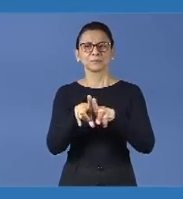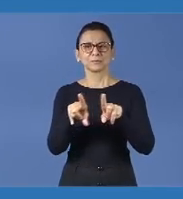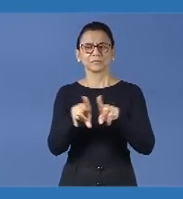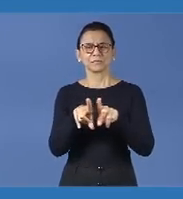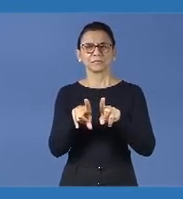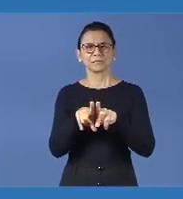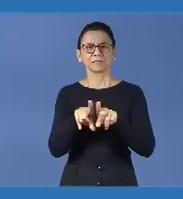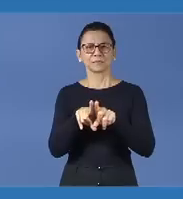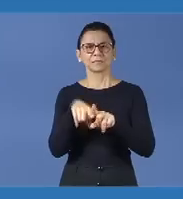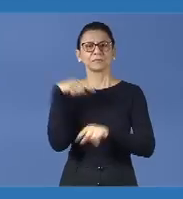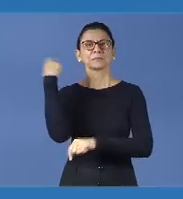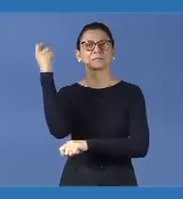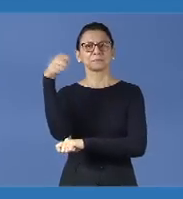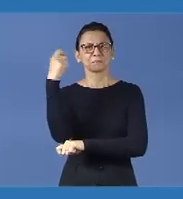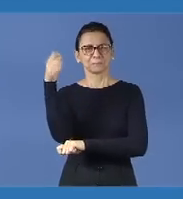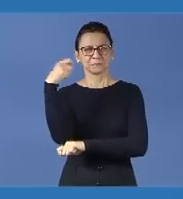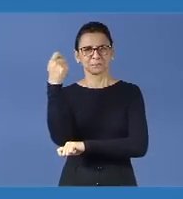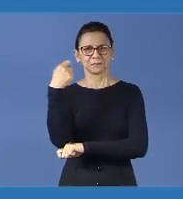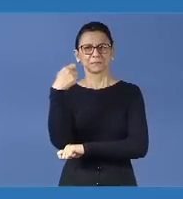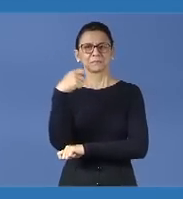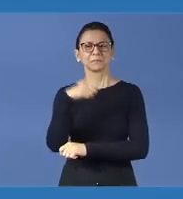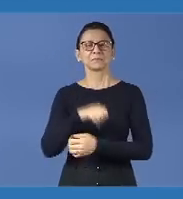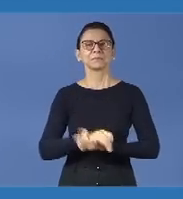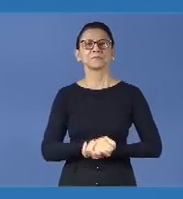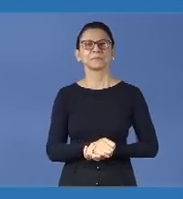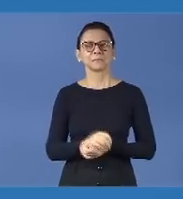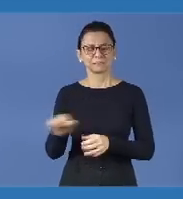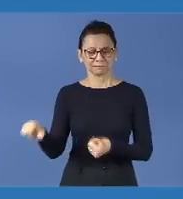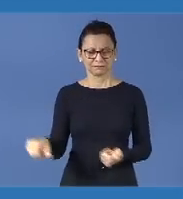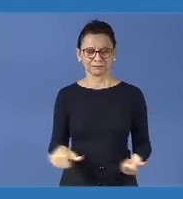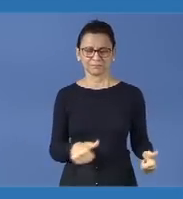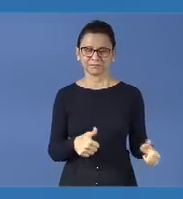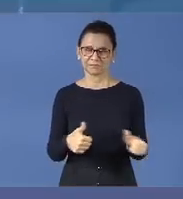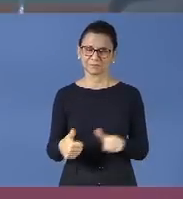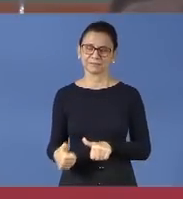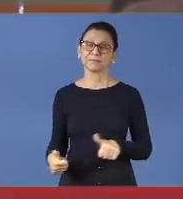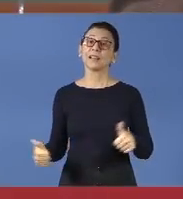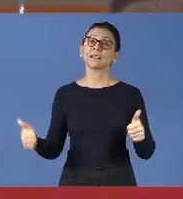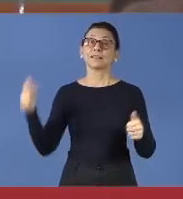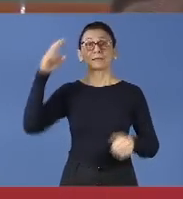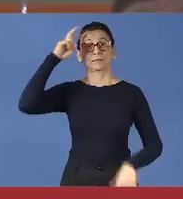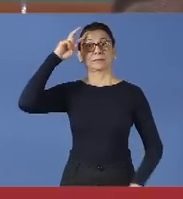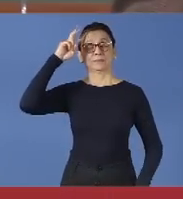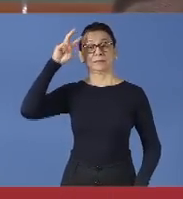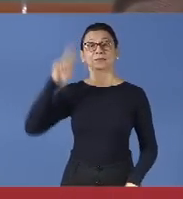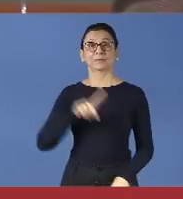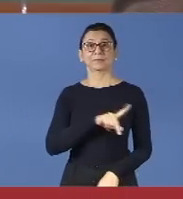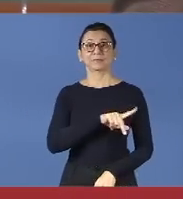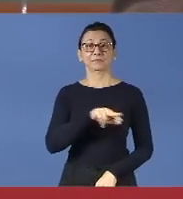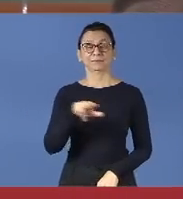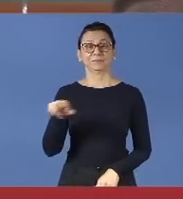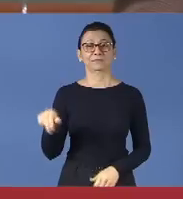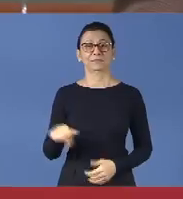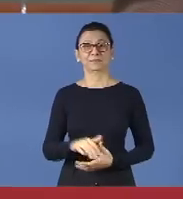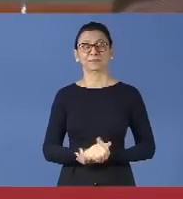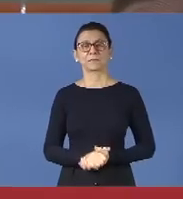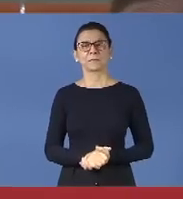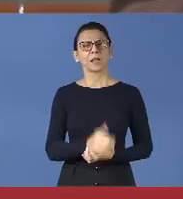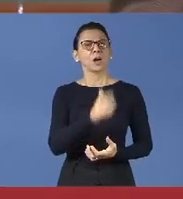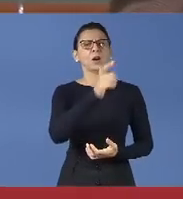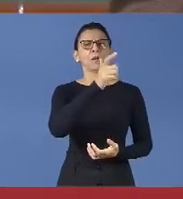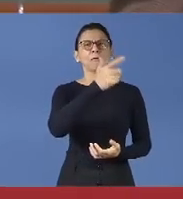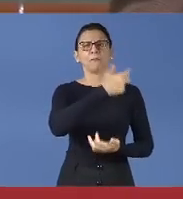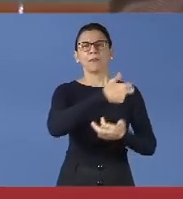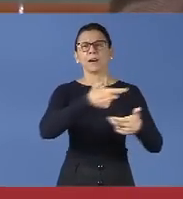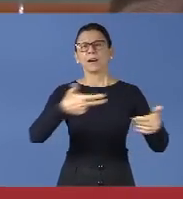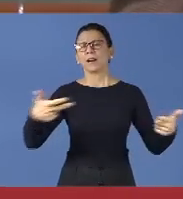lá também no Rio Grande do Sul, batismos ali naquela região. Lembramos aos irmãos que registros de outros